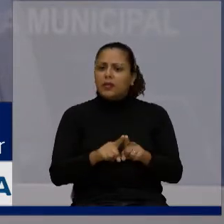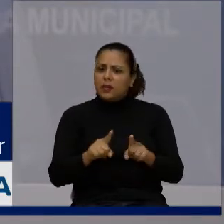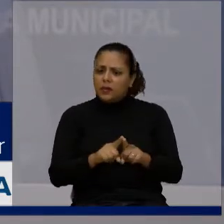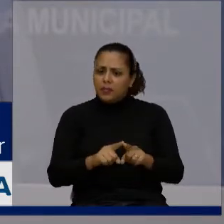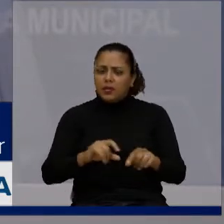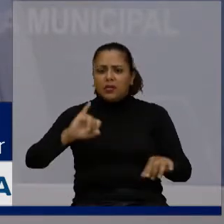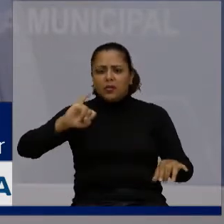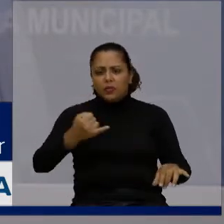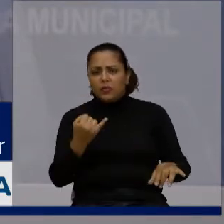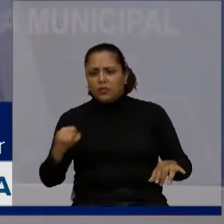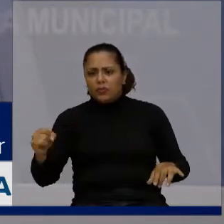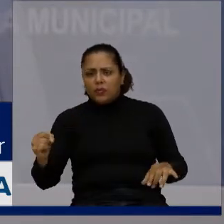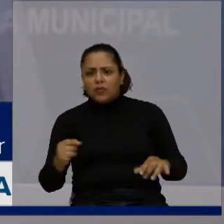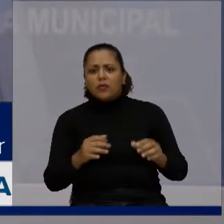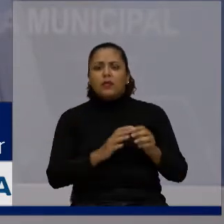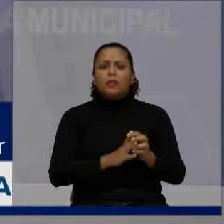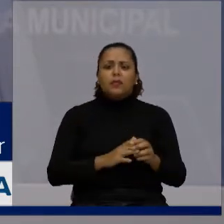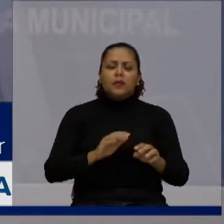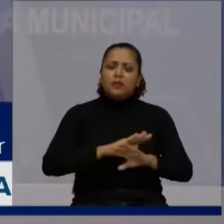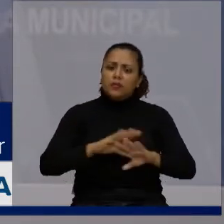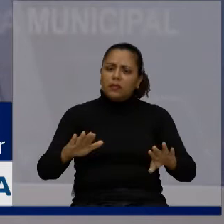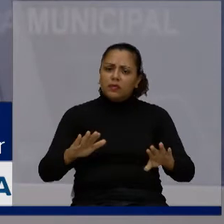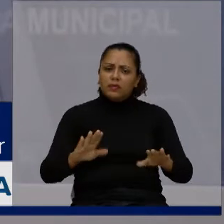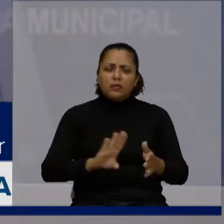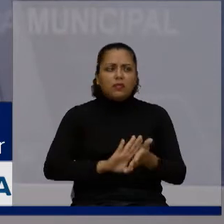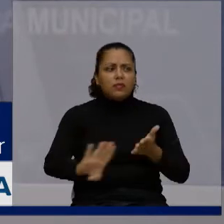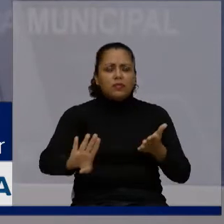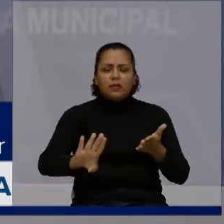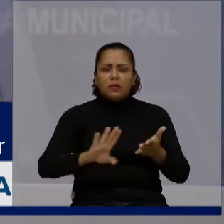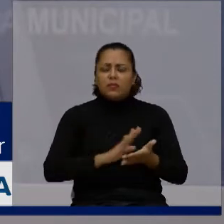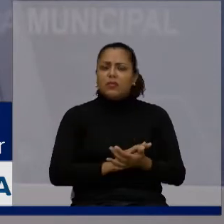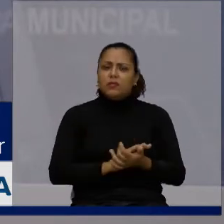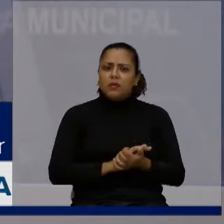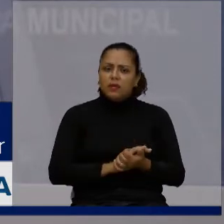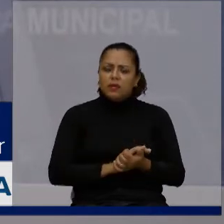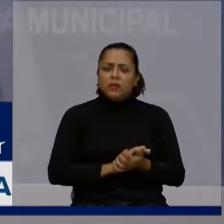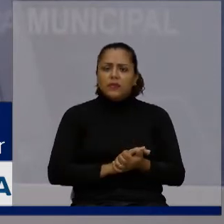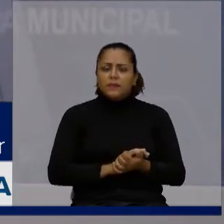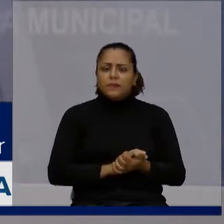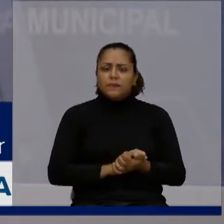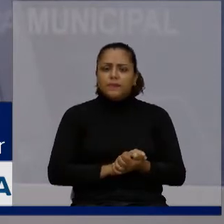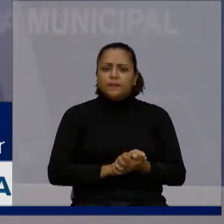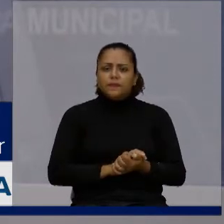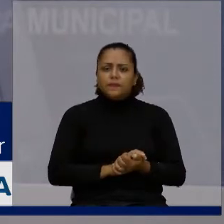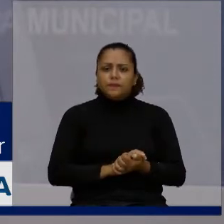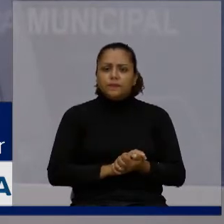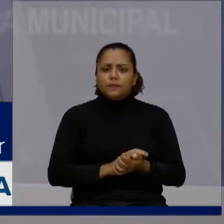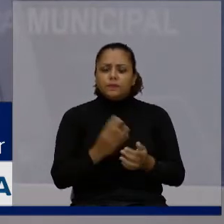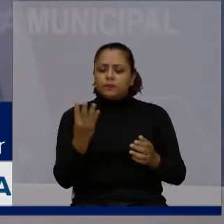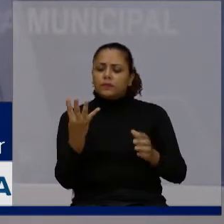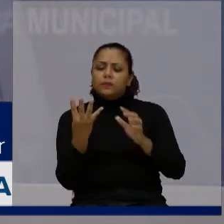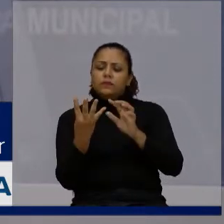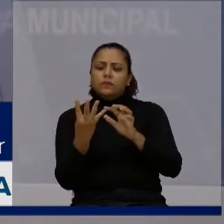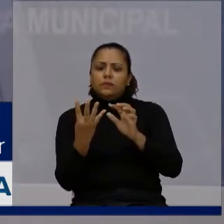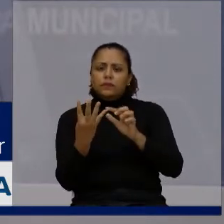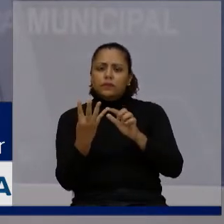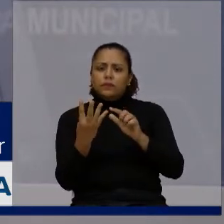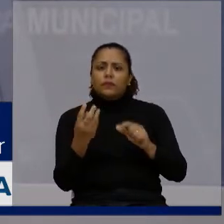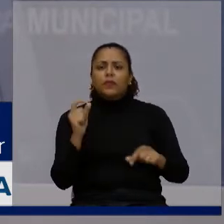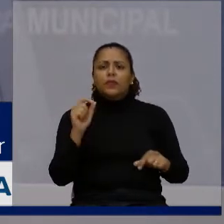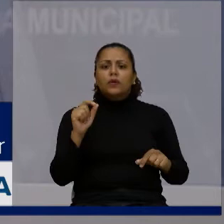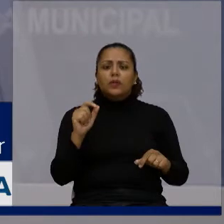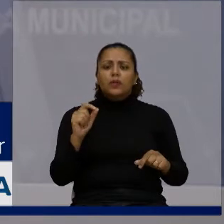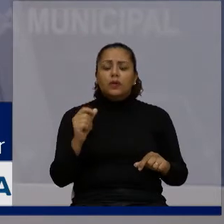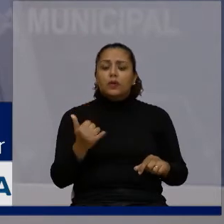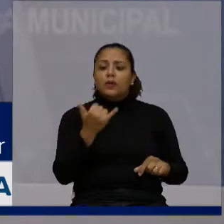pelas instituições financeiras que operam em solo nacional. 4. A concessão do